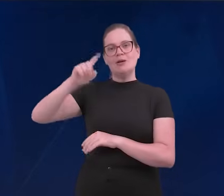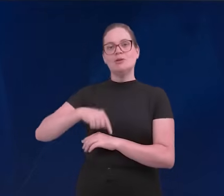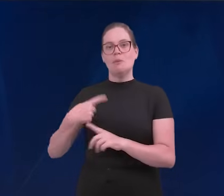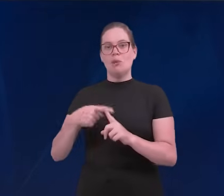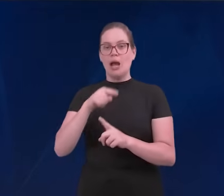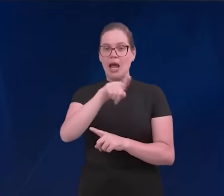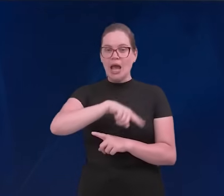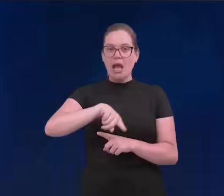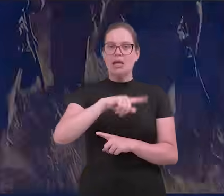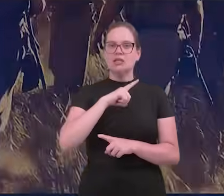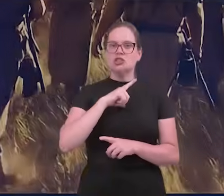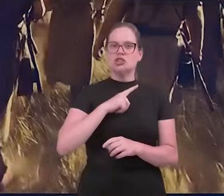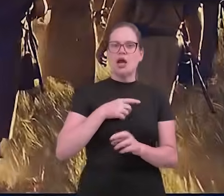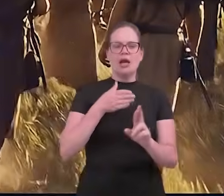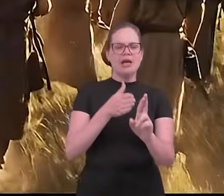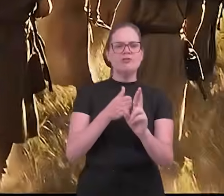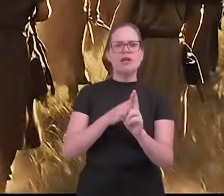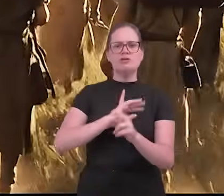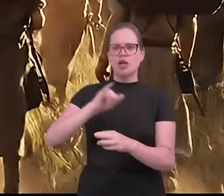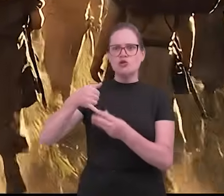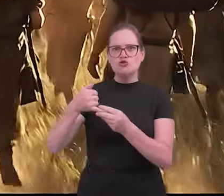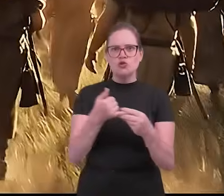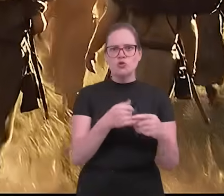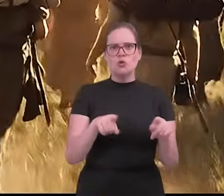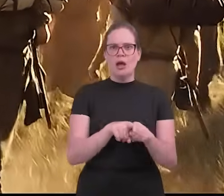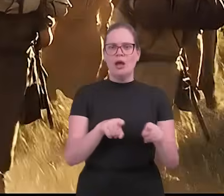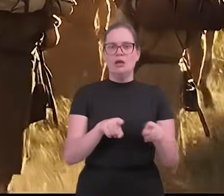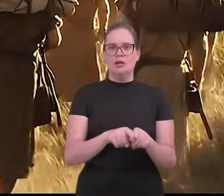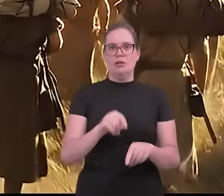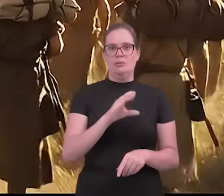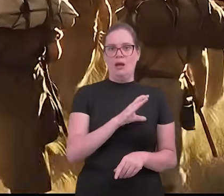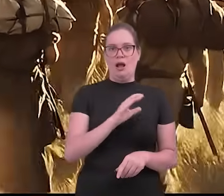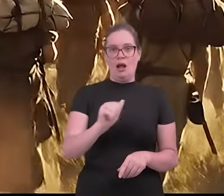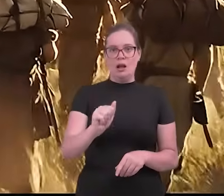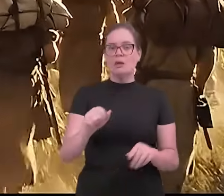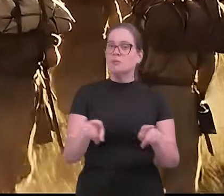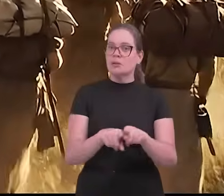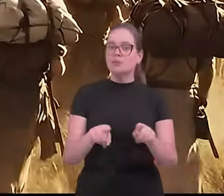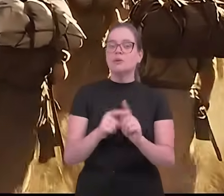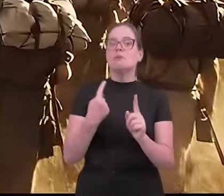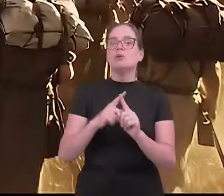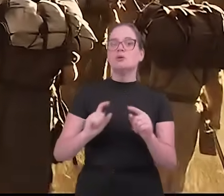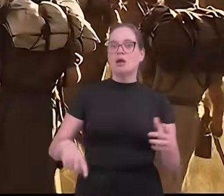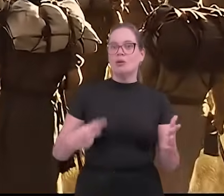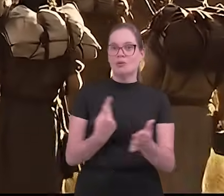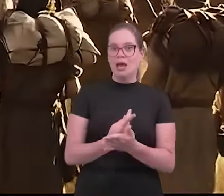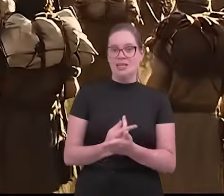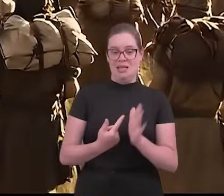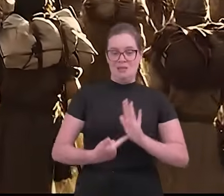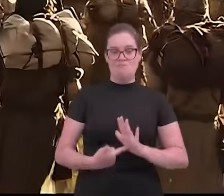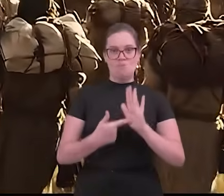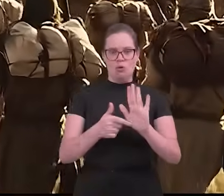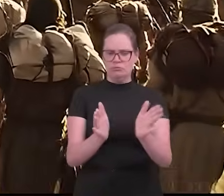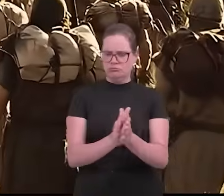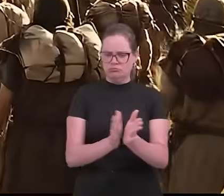Caleb: subir animosamente, porque o Senhor nos deu esta